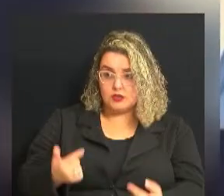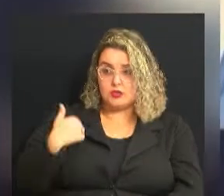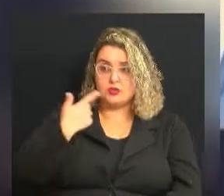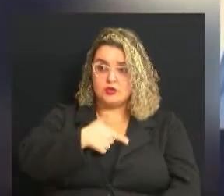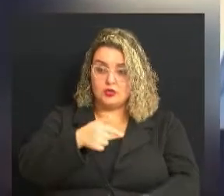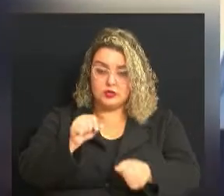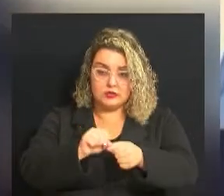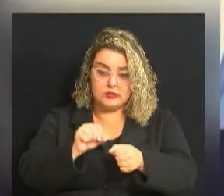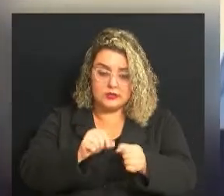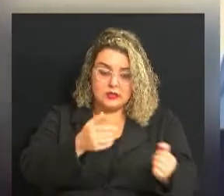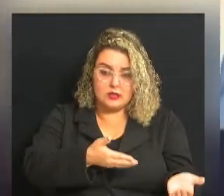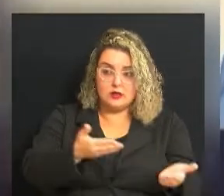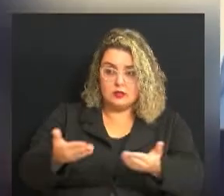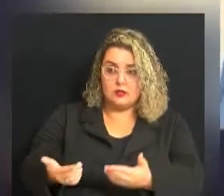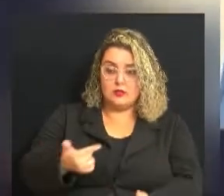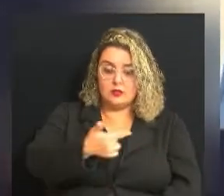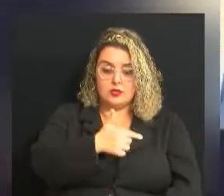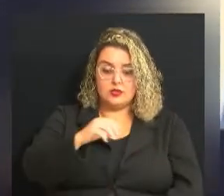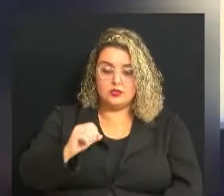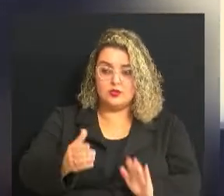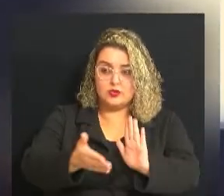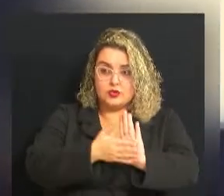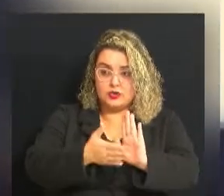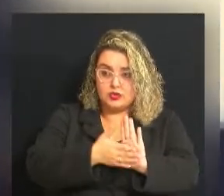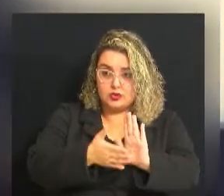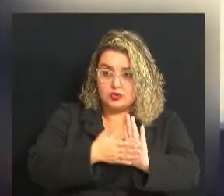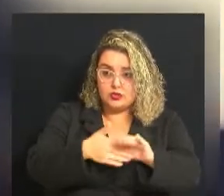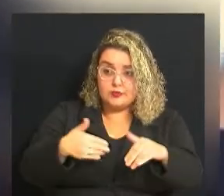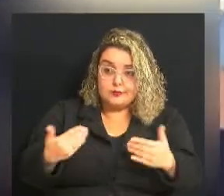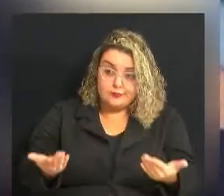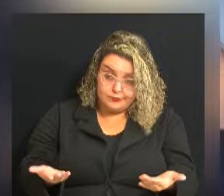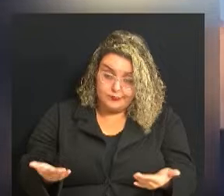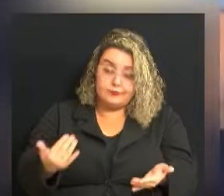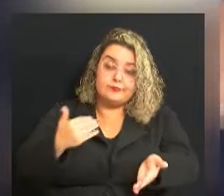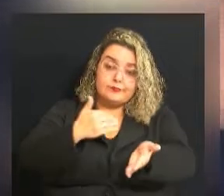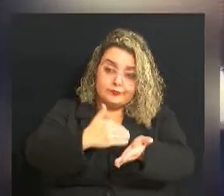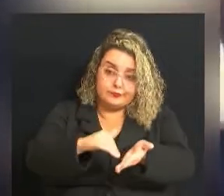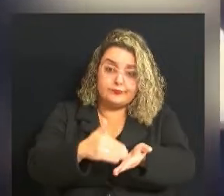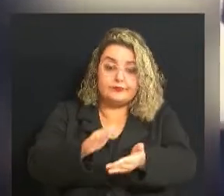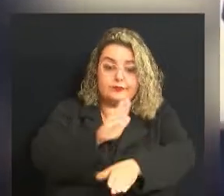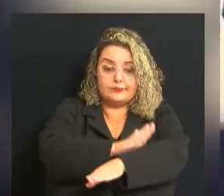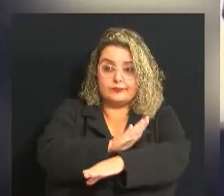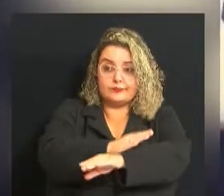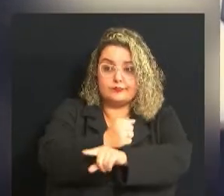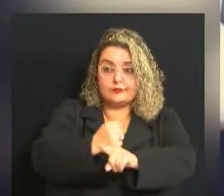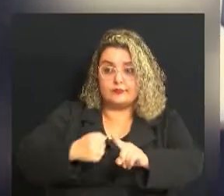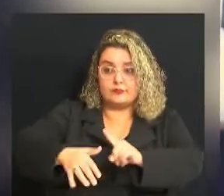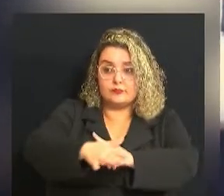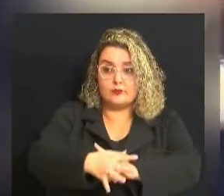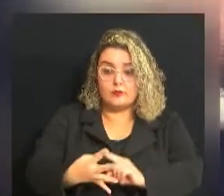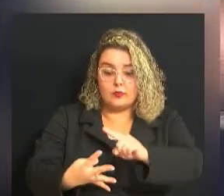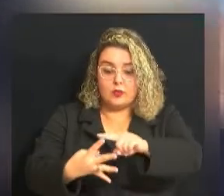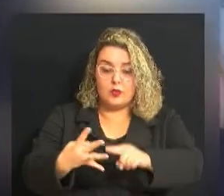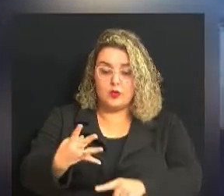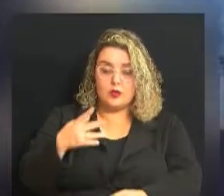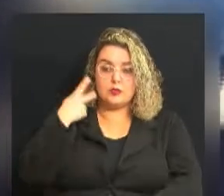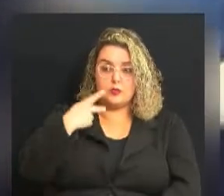a apresentação de 20 propostas, afinal de contas, na Secretaria de Assistência nós temos 4 políticas